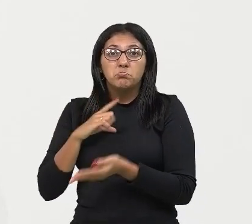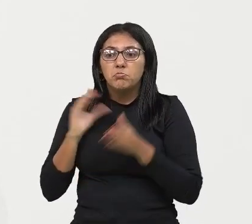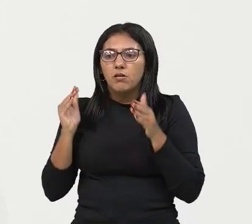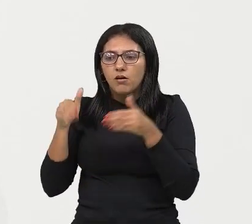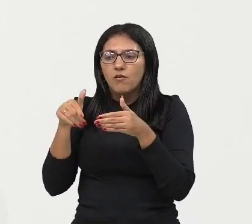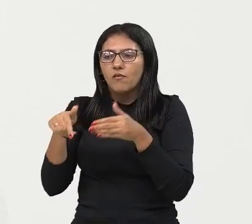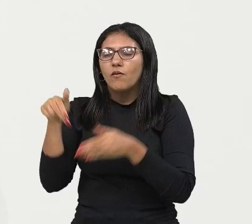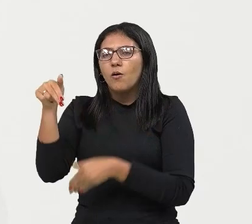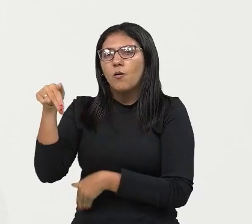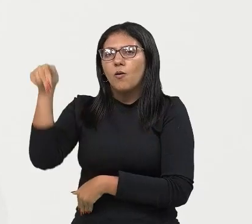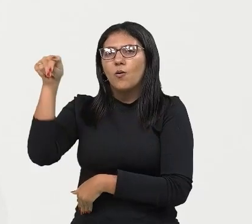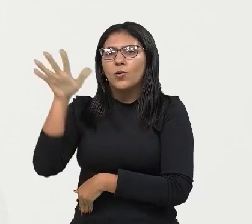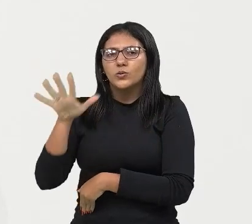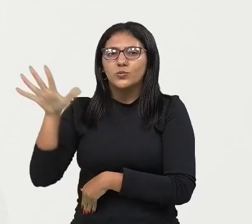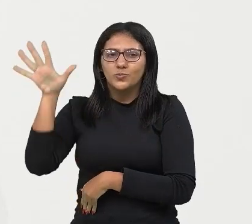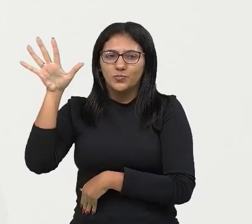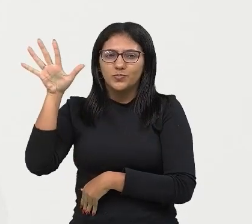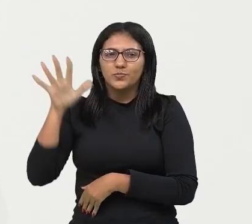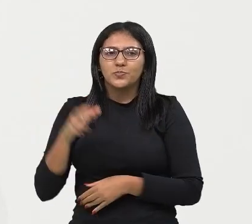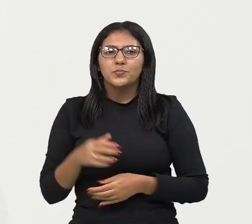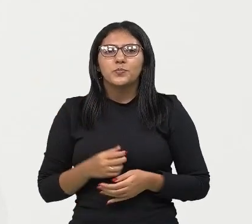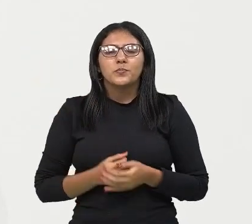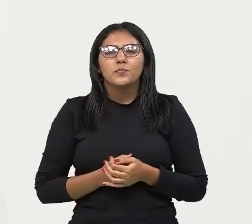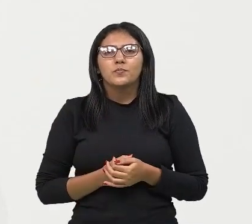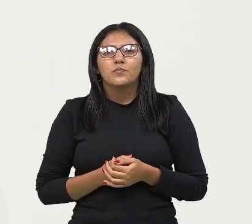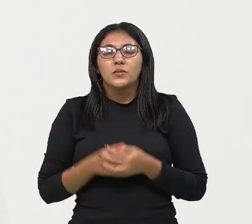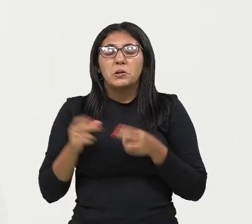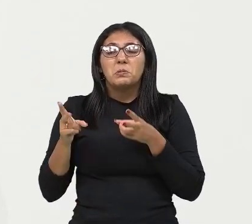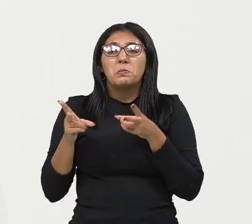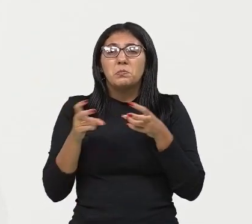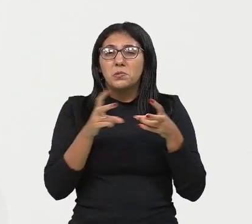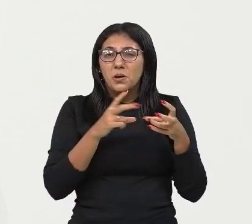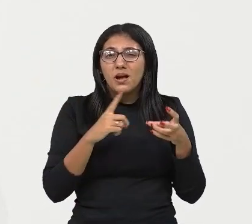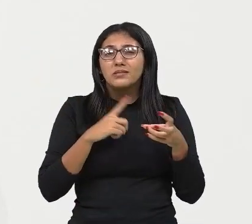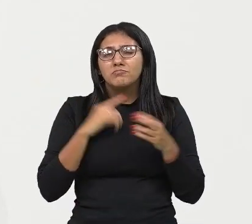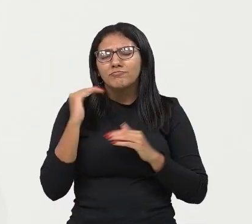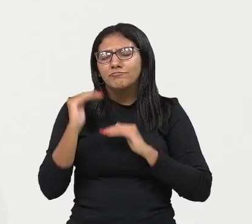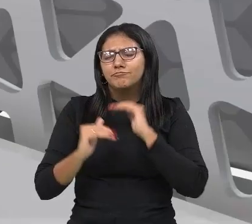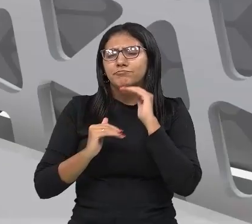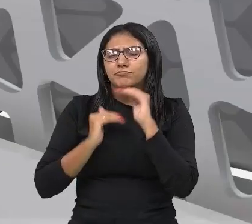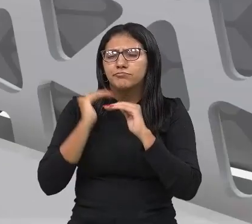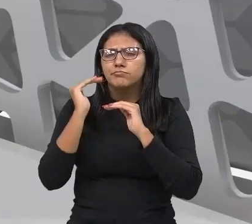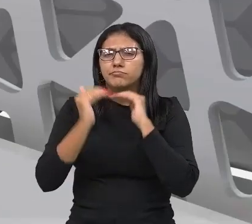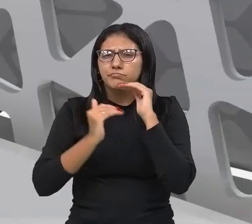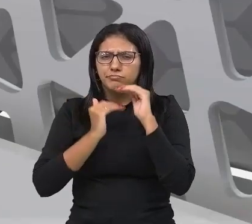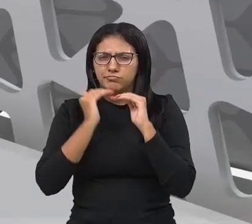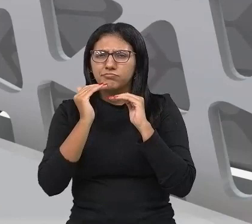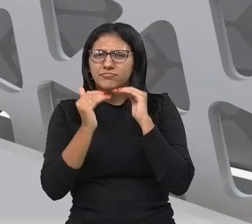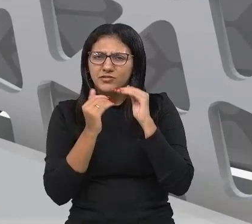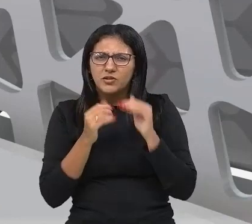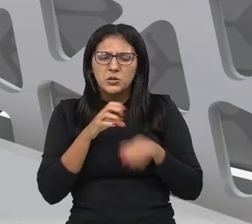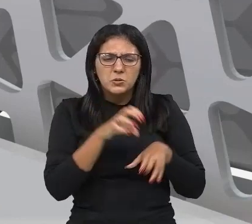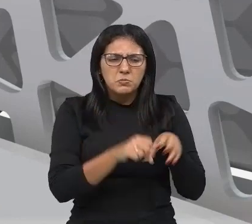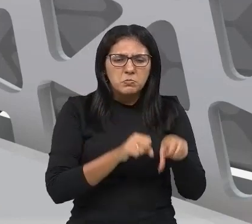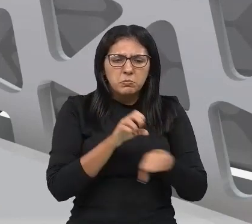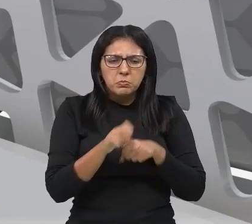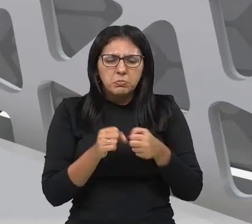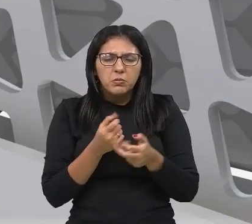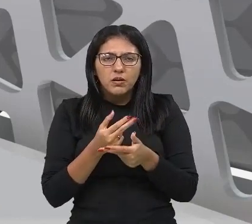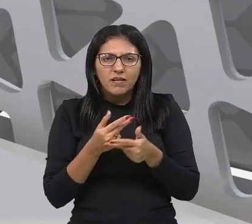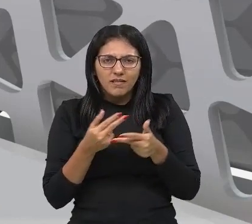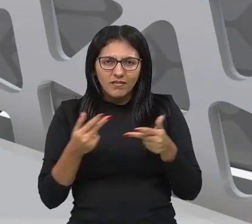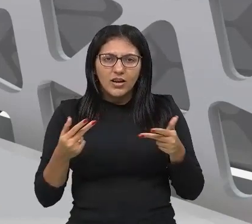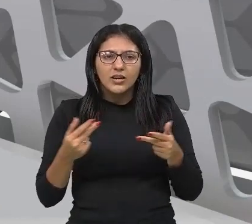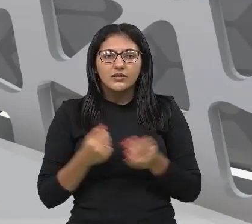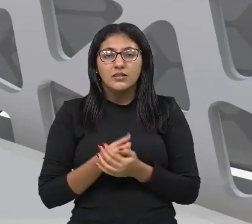no litoral. Tá? Então, a gente observa que todo esse desenvolvimento, né, dessas explorações vão